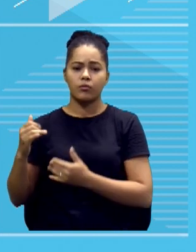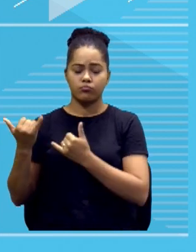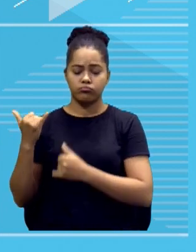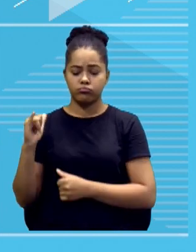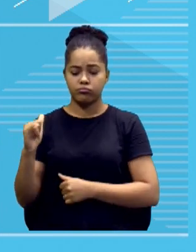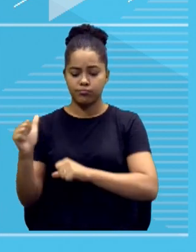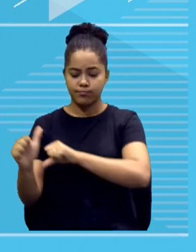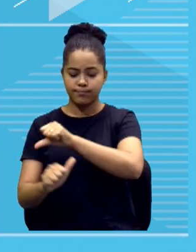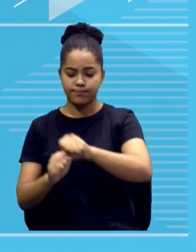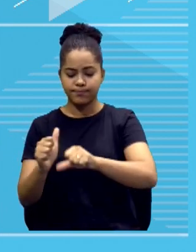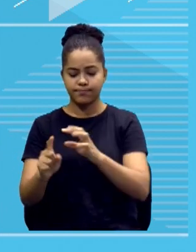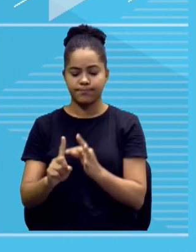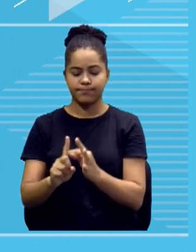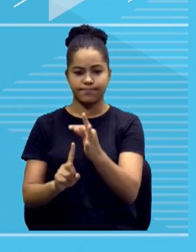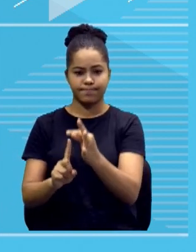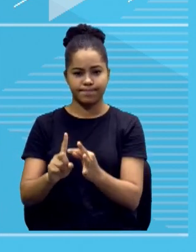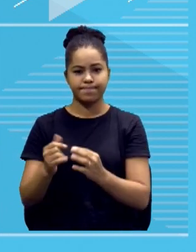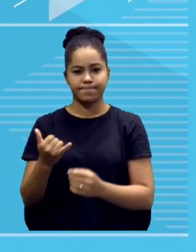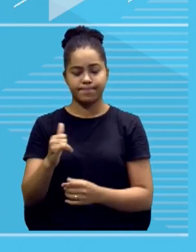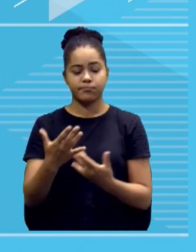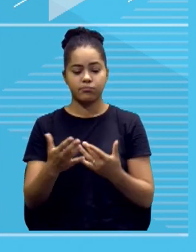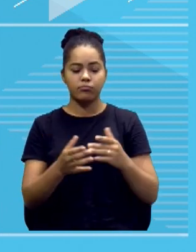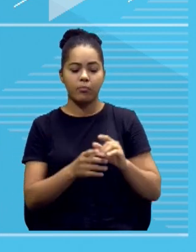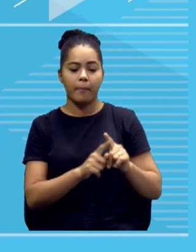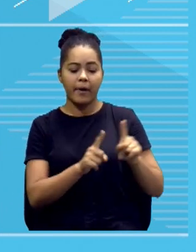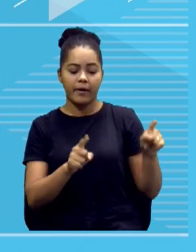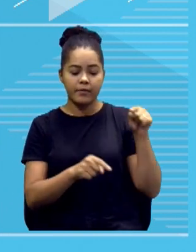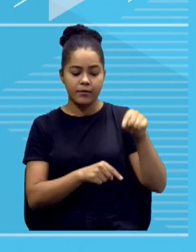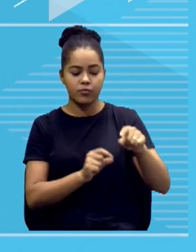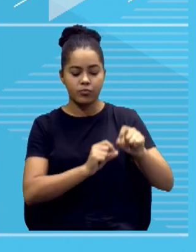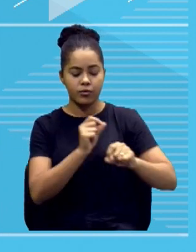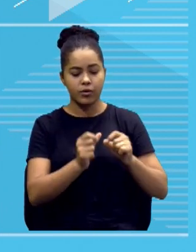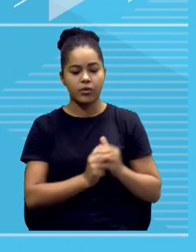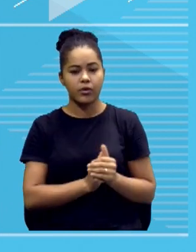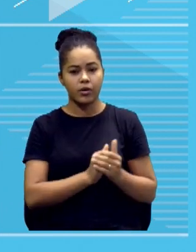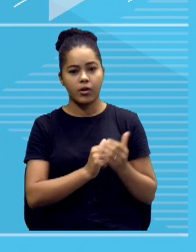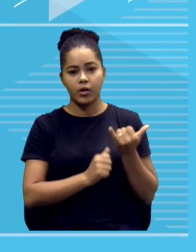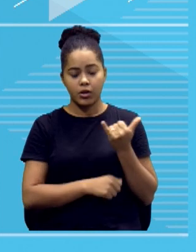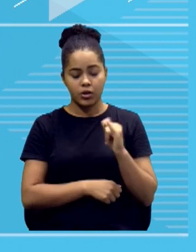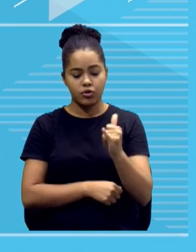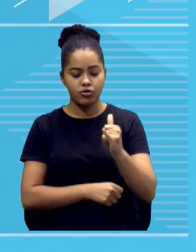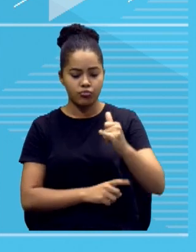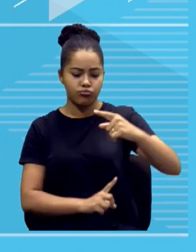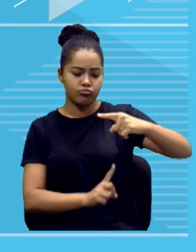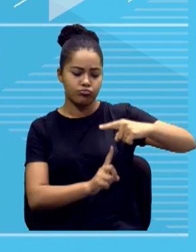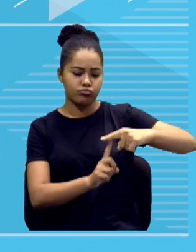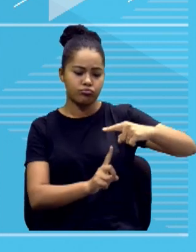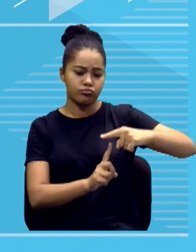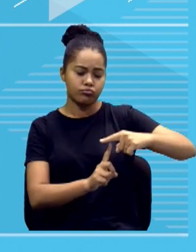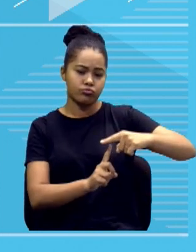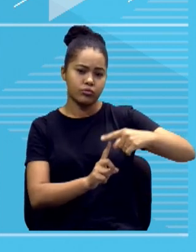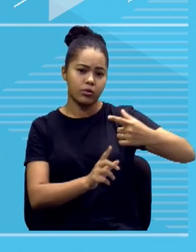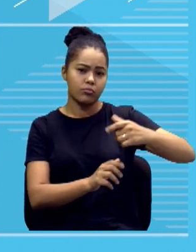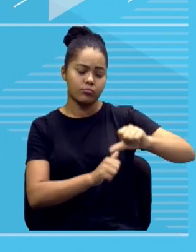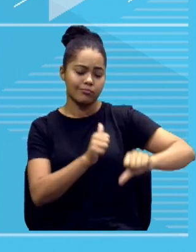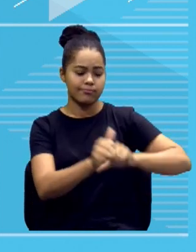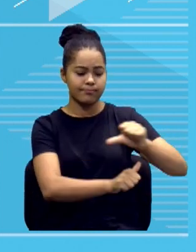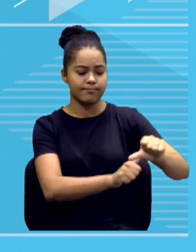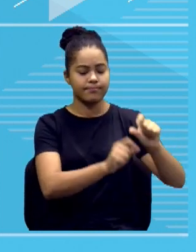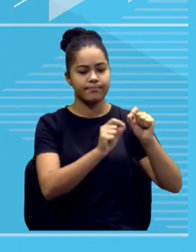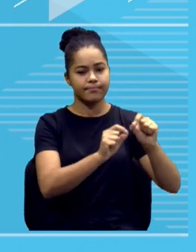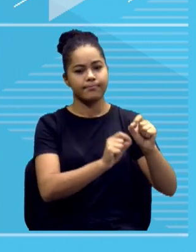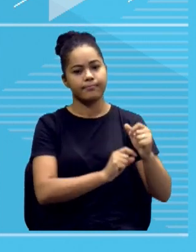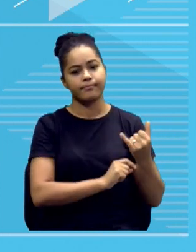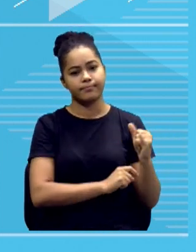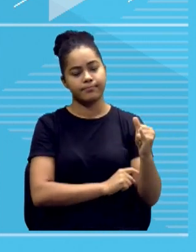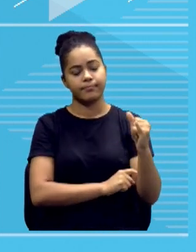energia de qualquer outro tipo, tá bom? Uma energia qualquer, em energia elétrica. Ele vai gerar energia.